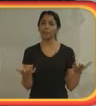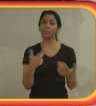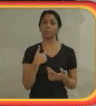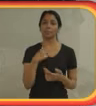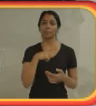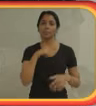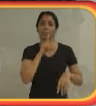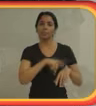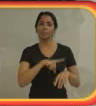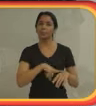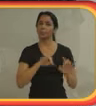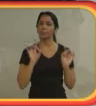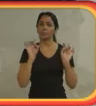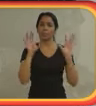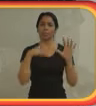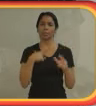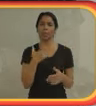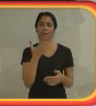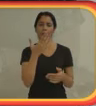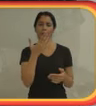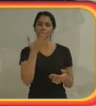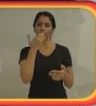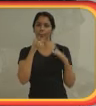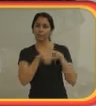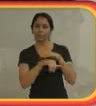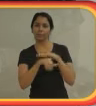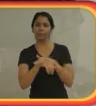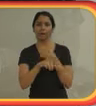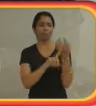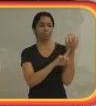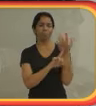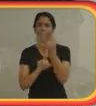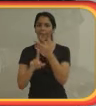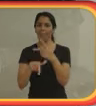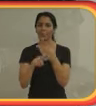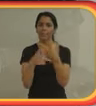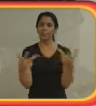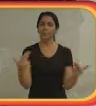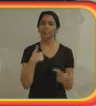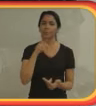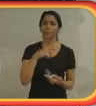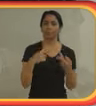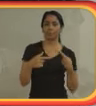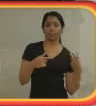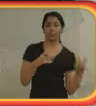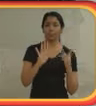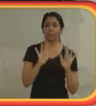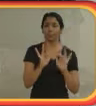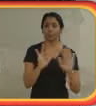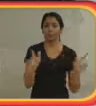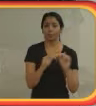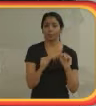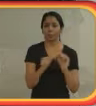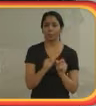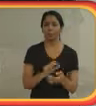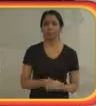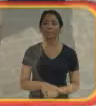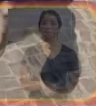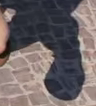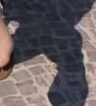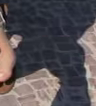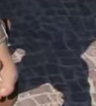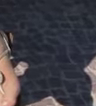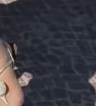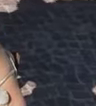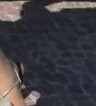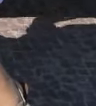vez. Então teve esses momentos especiais, jantares, assim, à luz de vela, essas coisas, assim, que dois namorados